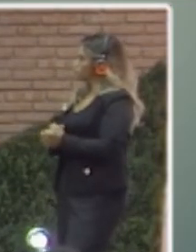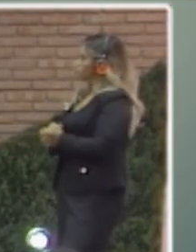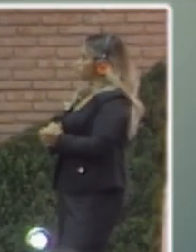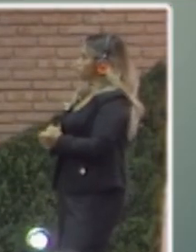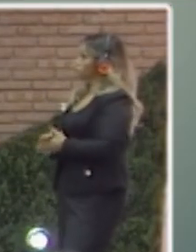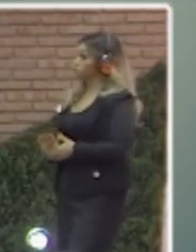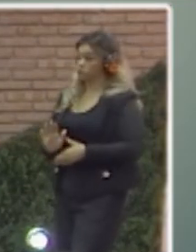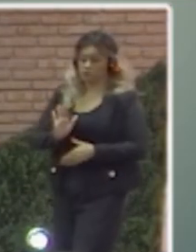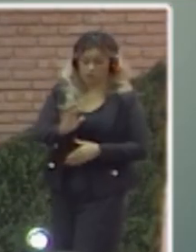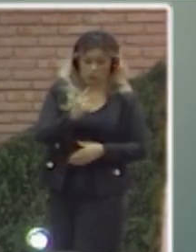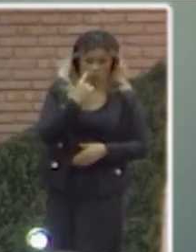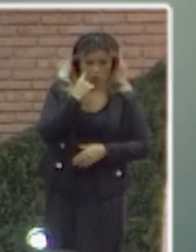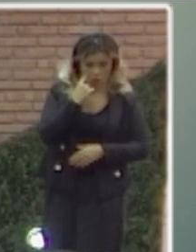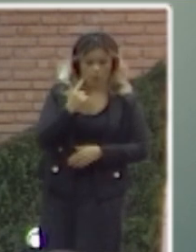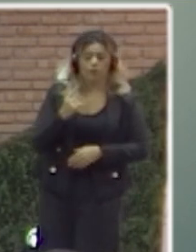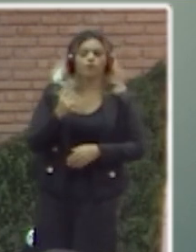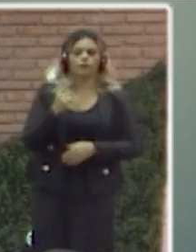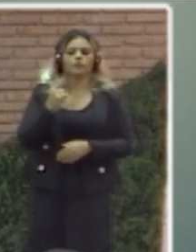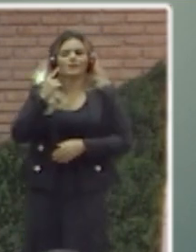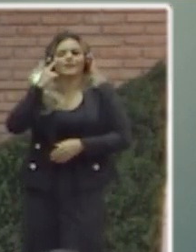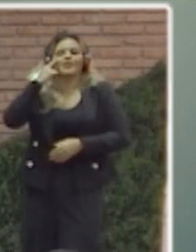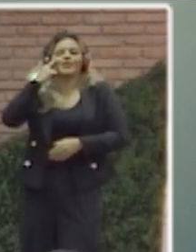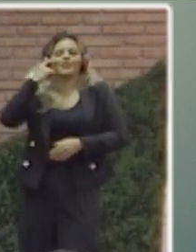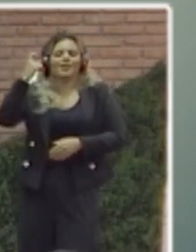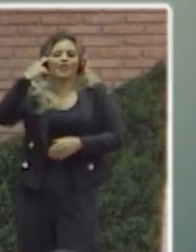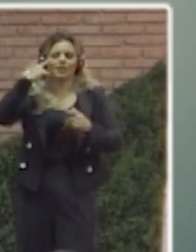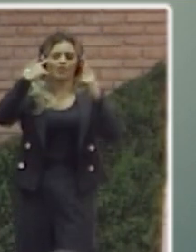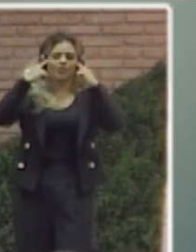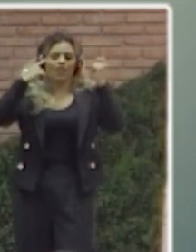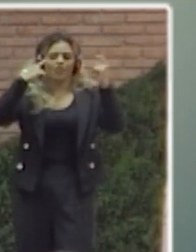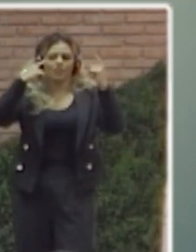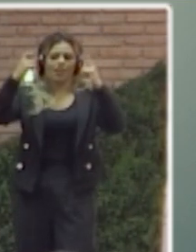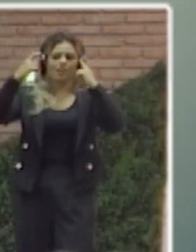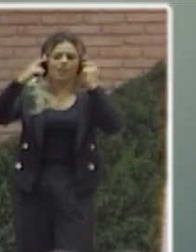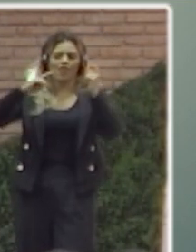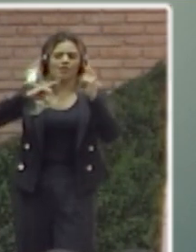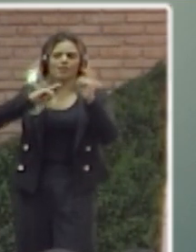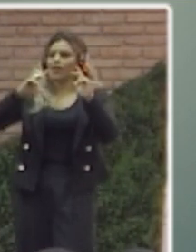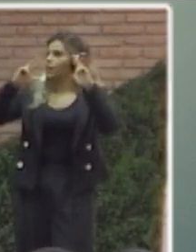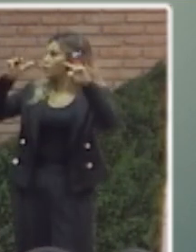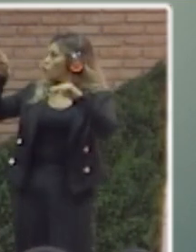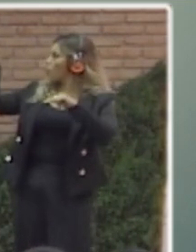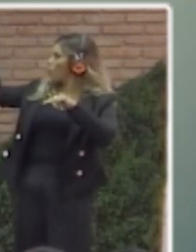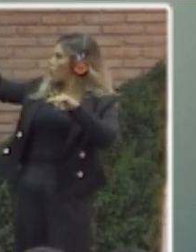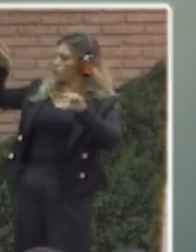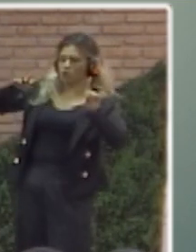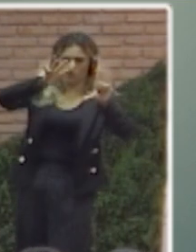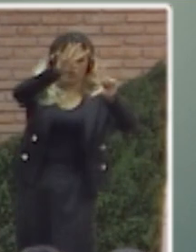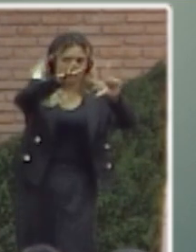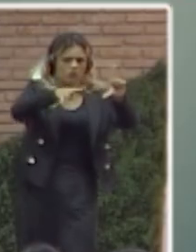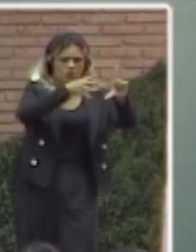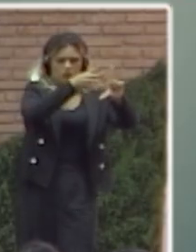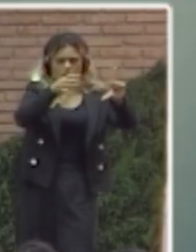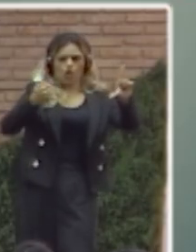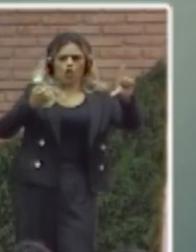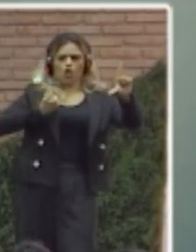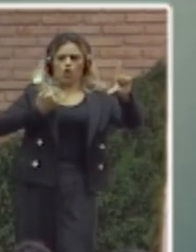Cada ideia que passa por esse projeto, ela vem com uma calculadora como essa. Isso é um